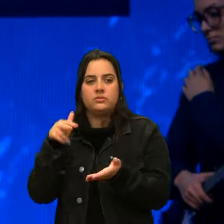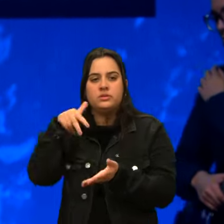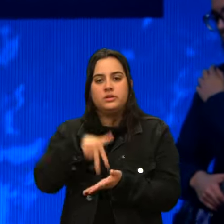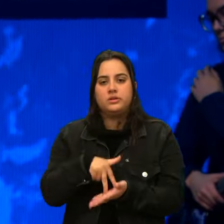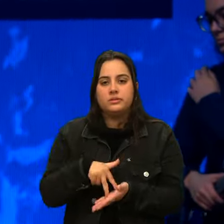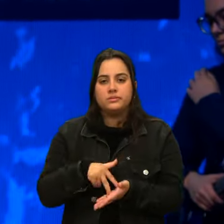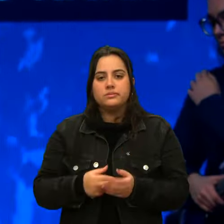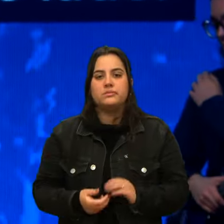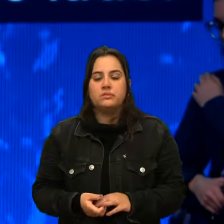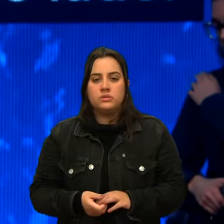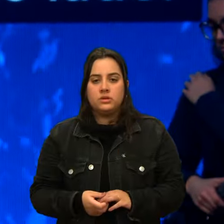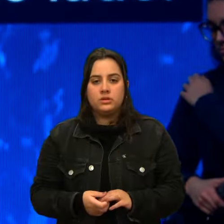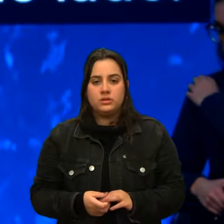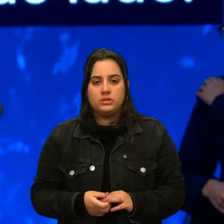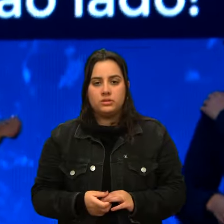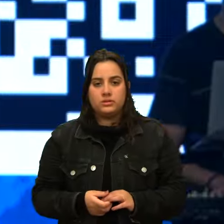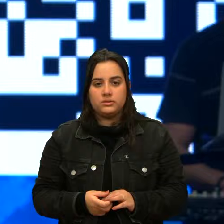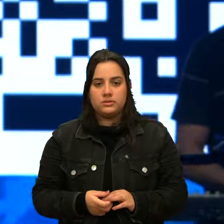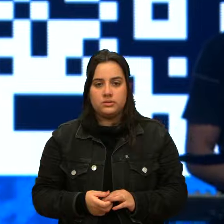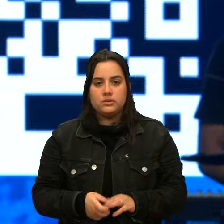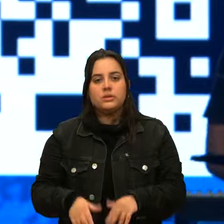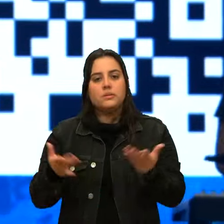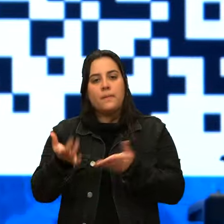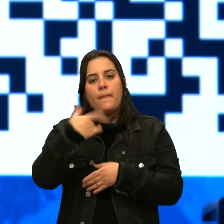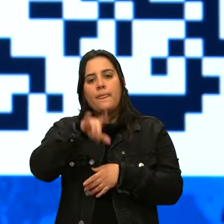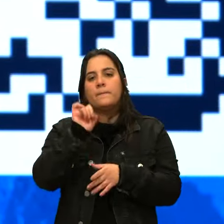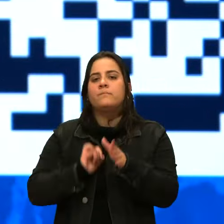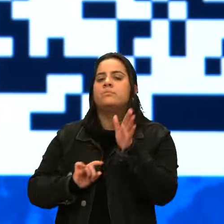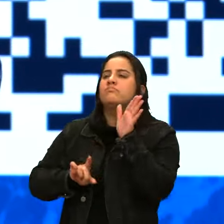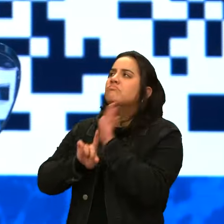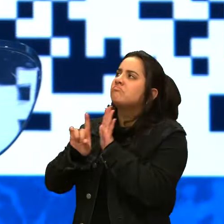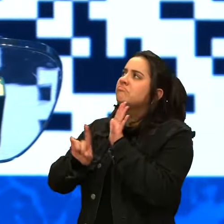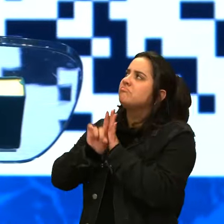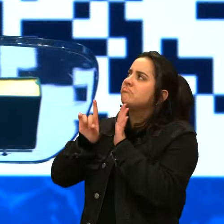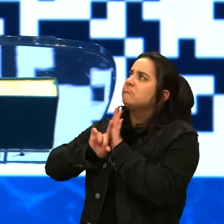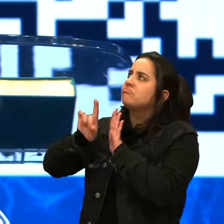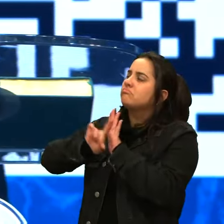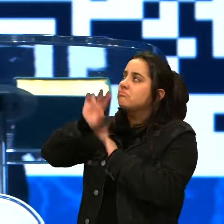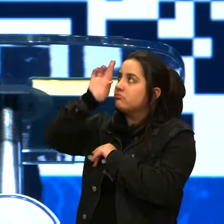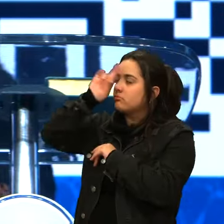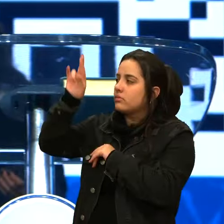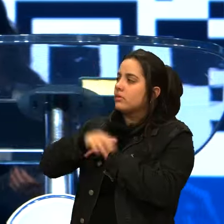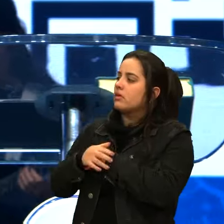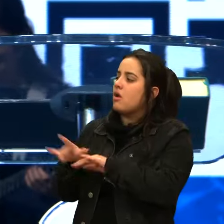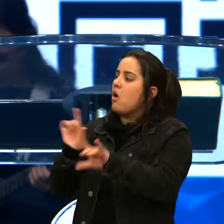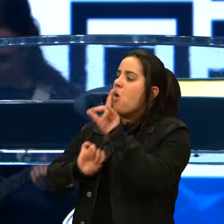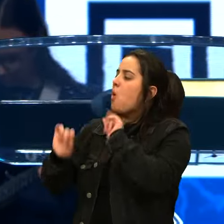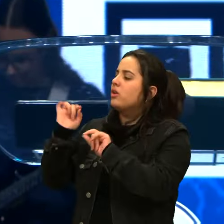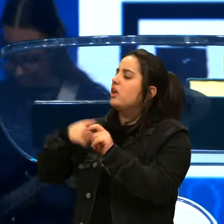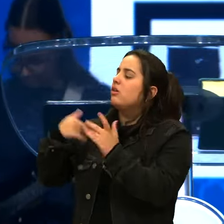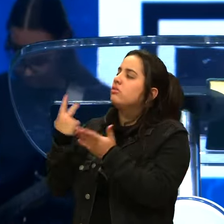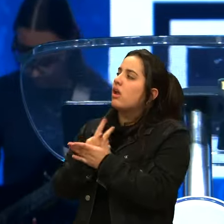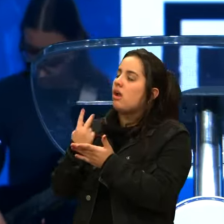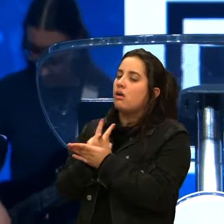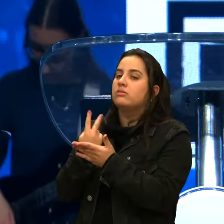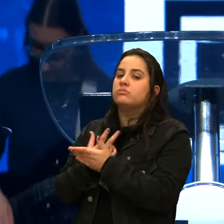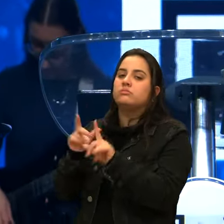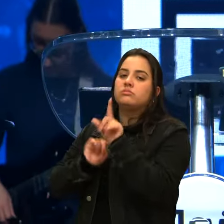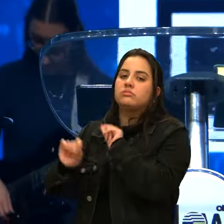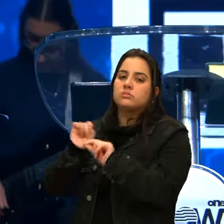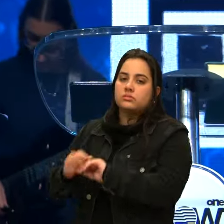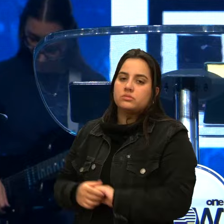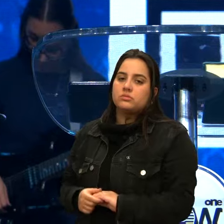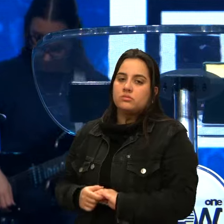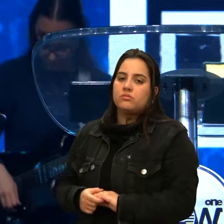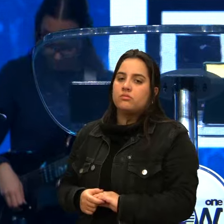se coloca de pé e começa a perguntar para o Senhor no que você tem falhado, onde você não